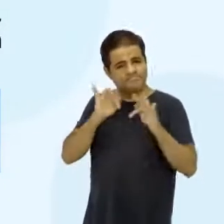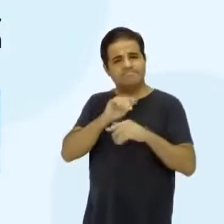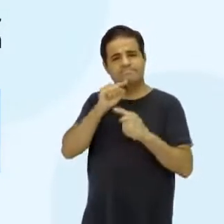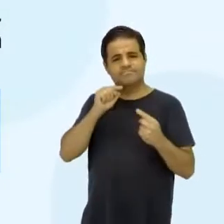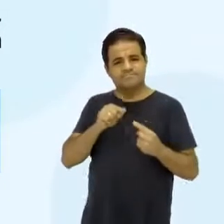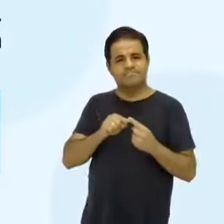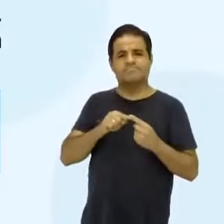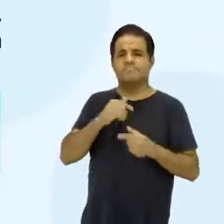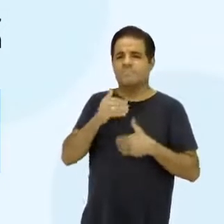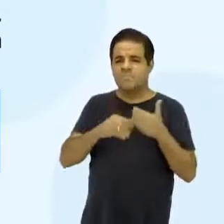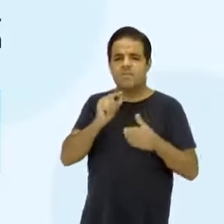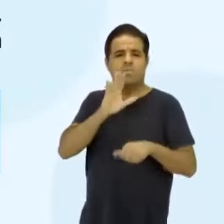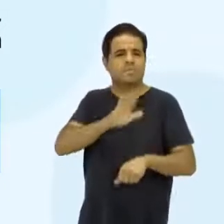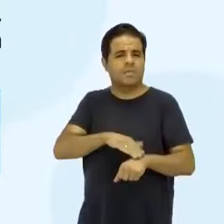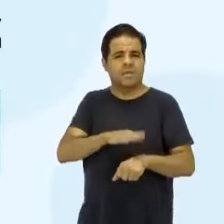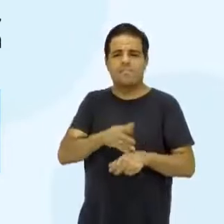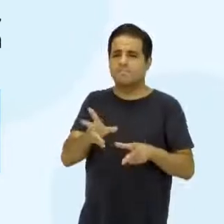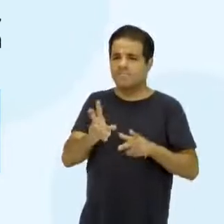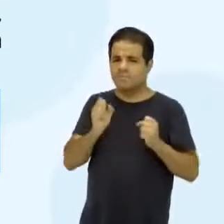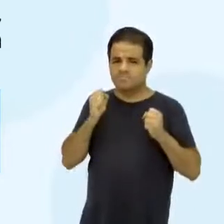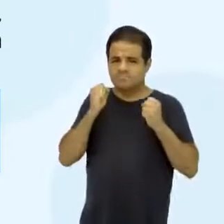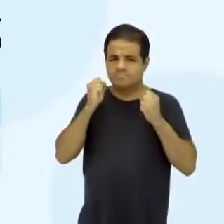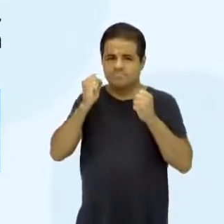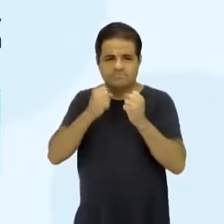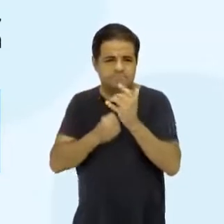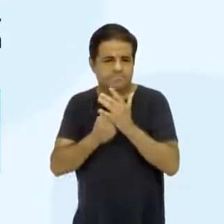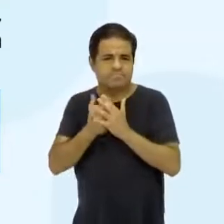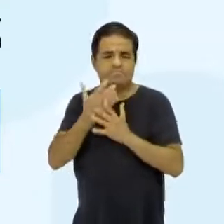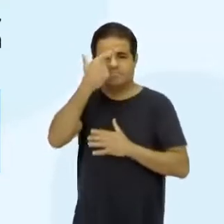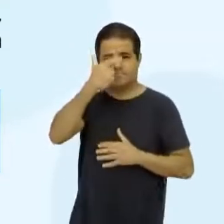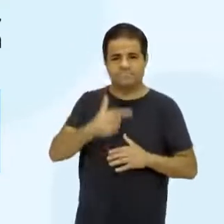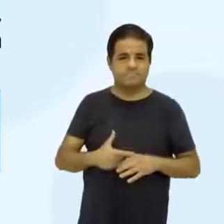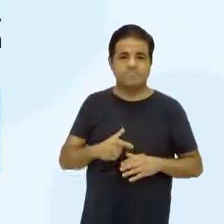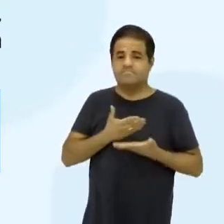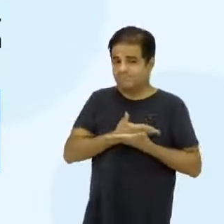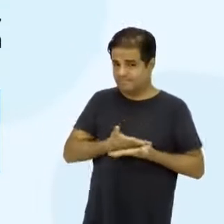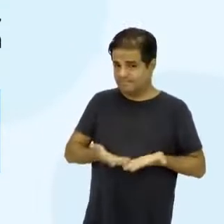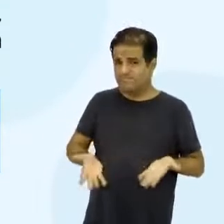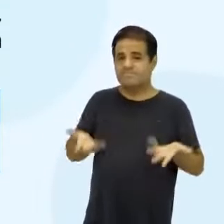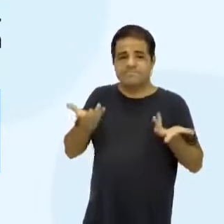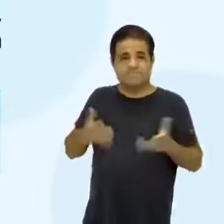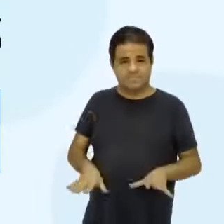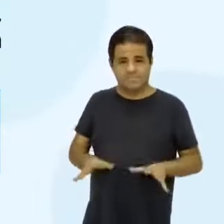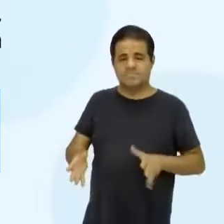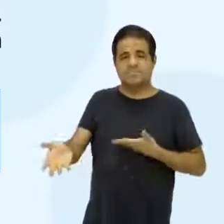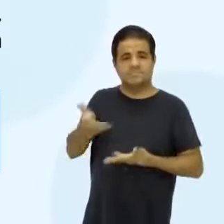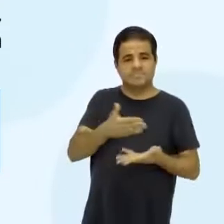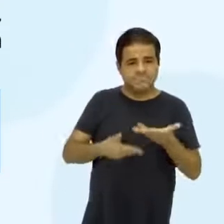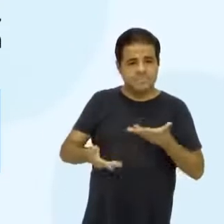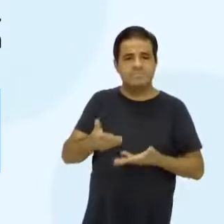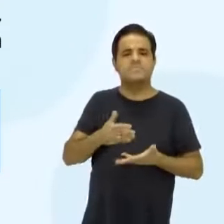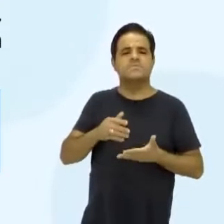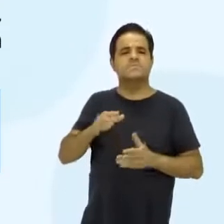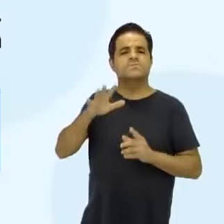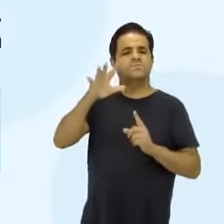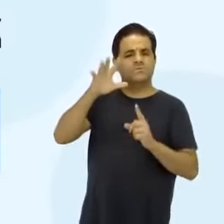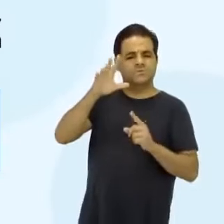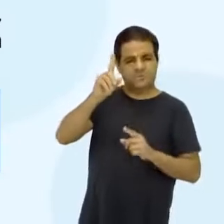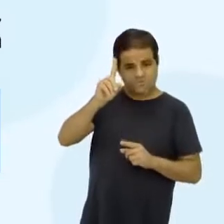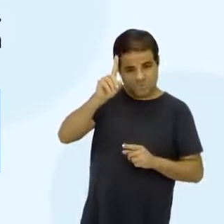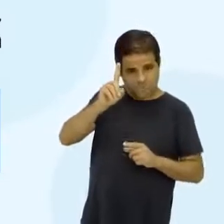finalmente, em pouco tempo, percebeu que a força lhe brotava da dignidade daqueles que se recusam a combalir.